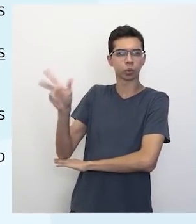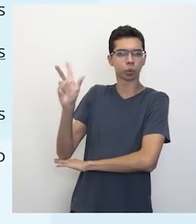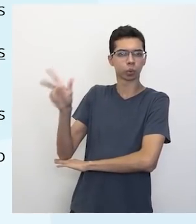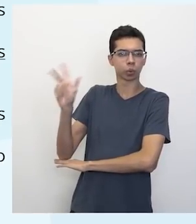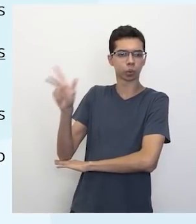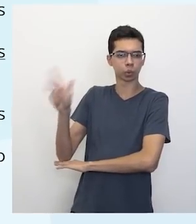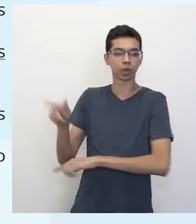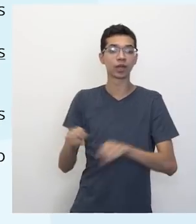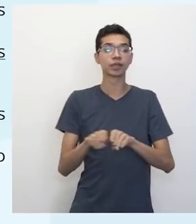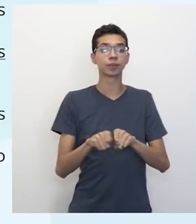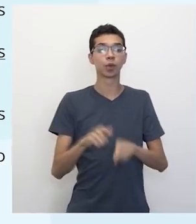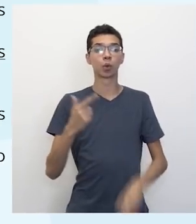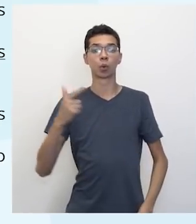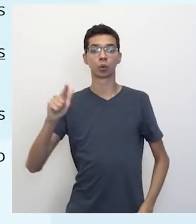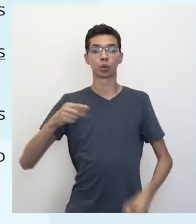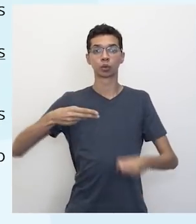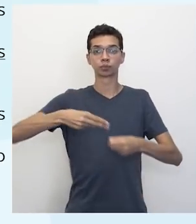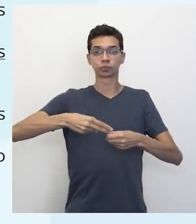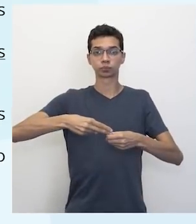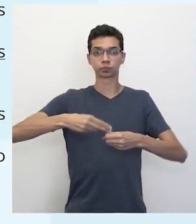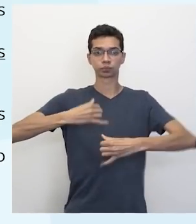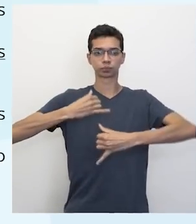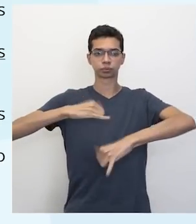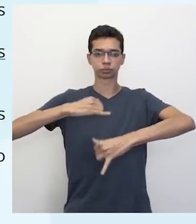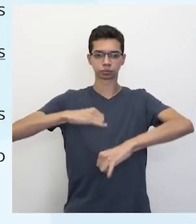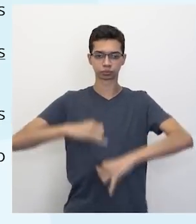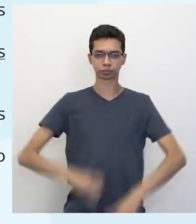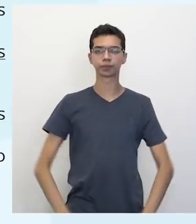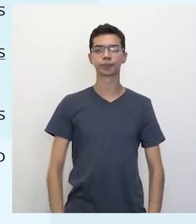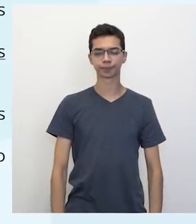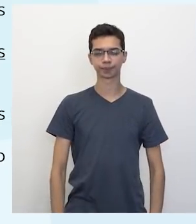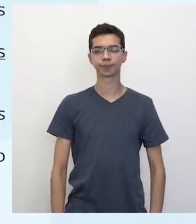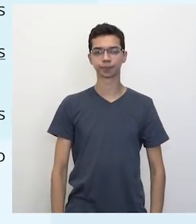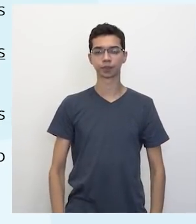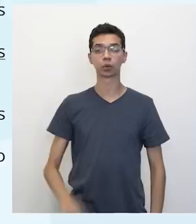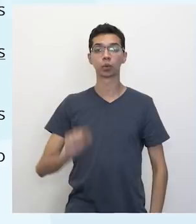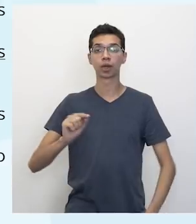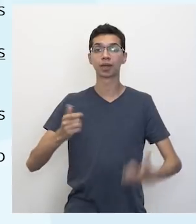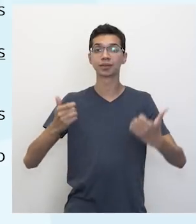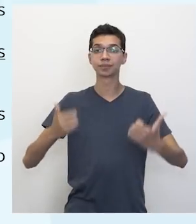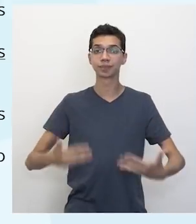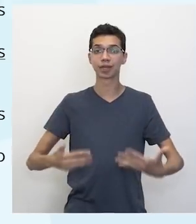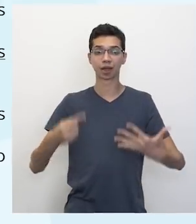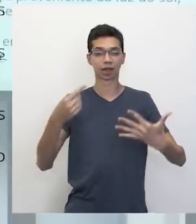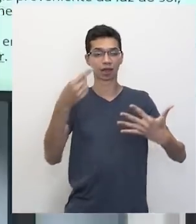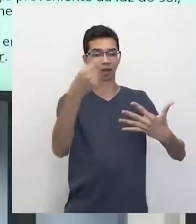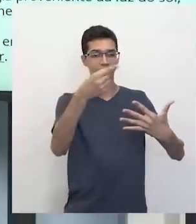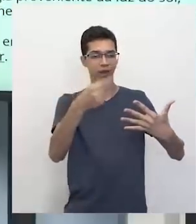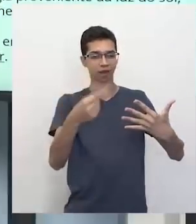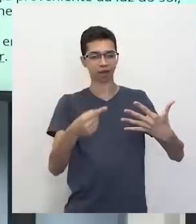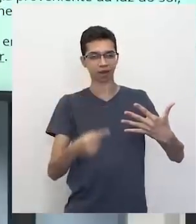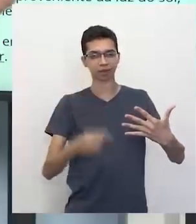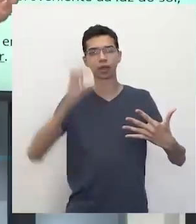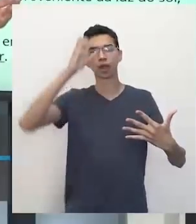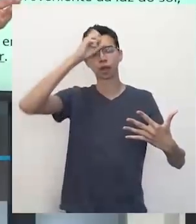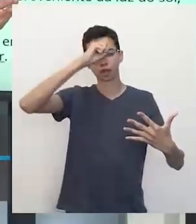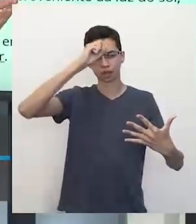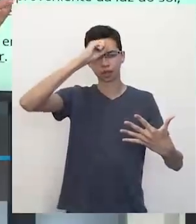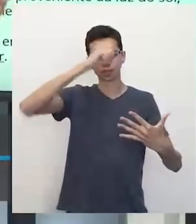ela pode acontecer por fissão ou fusão nuclear. A explicação de cada energia a gente vai aprendendo no